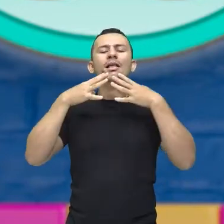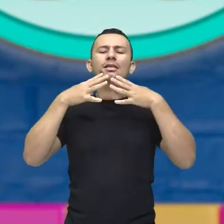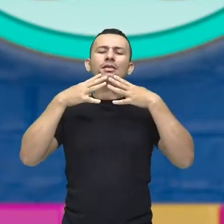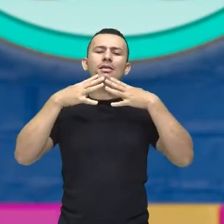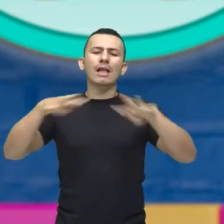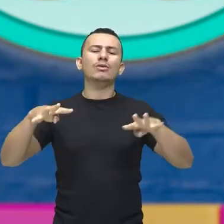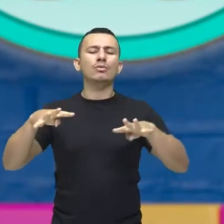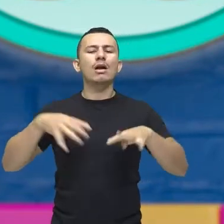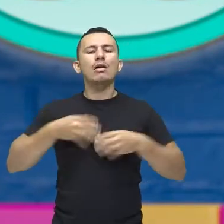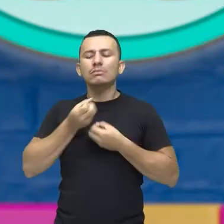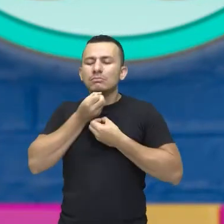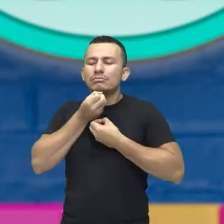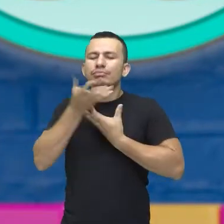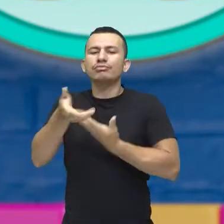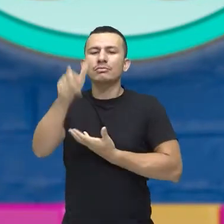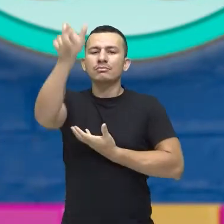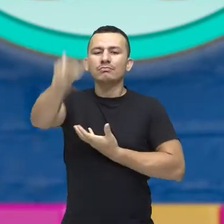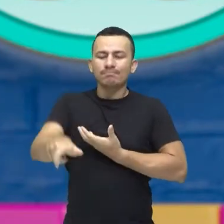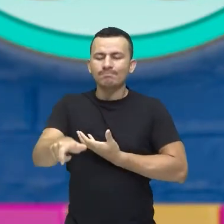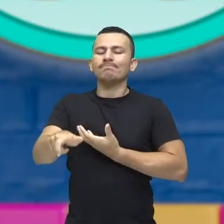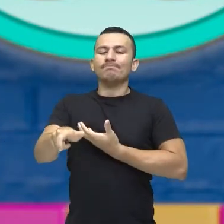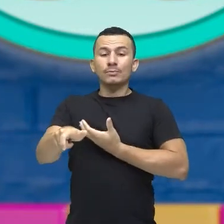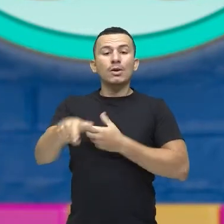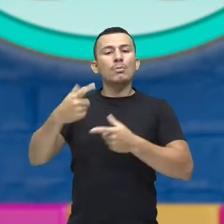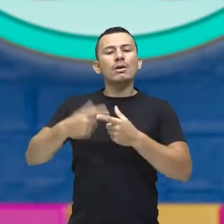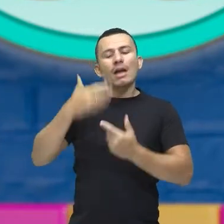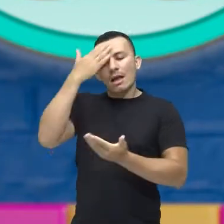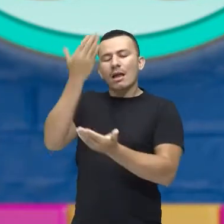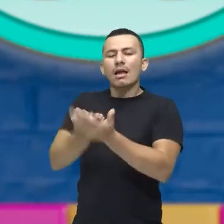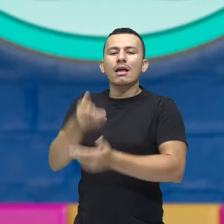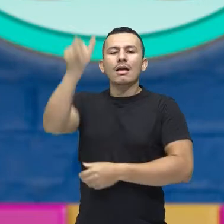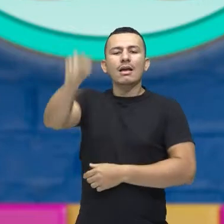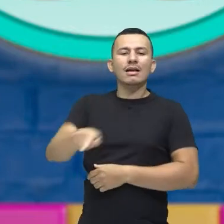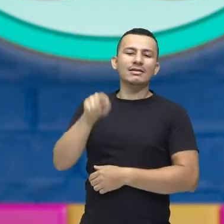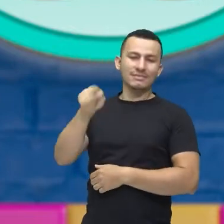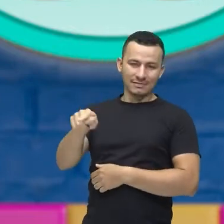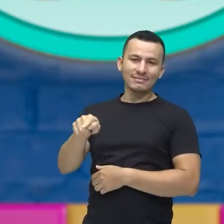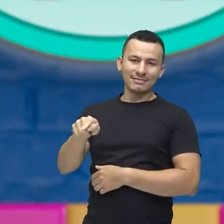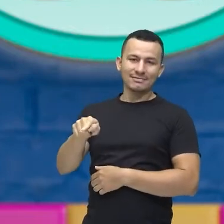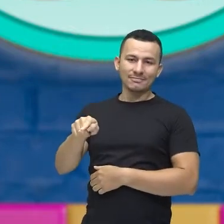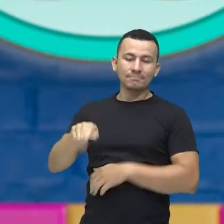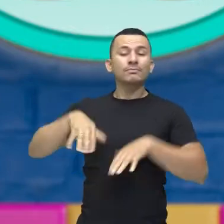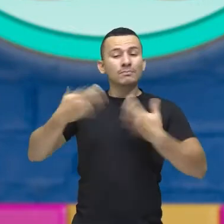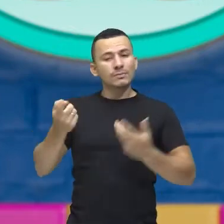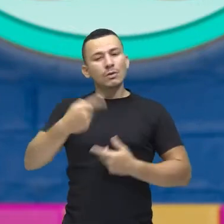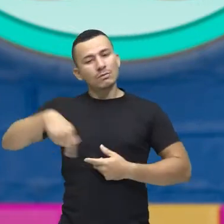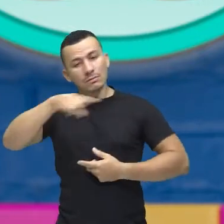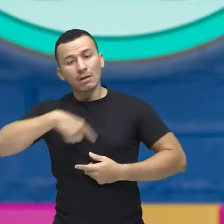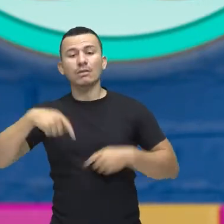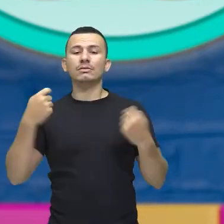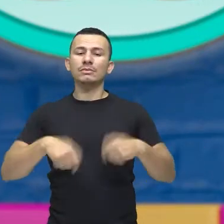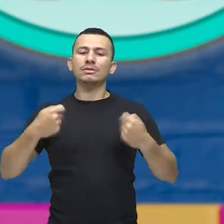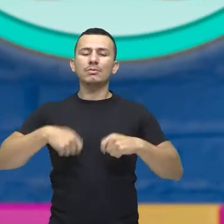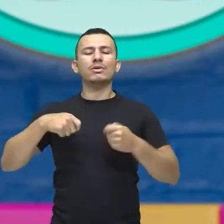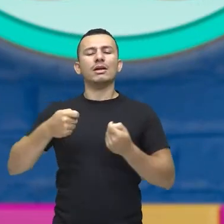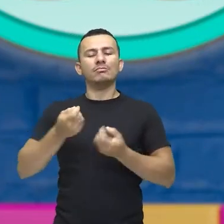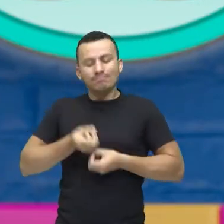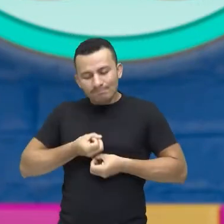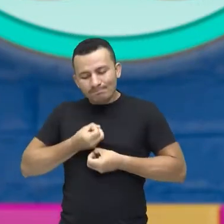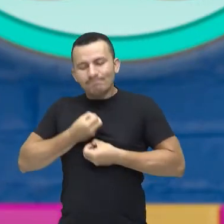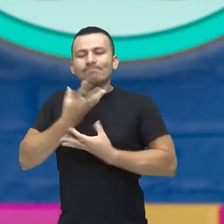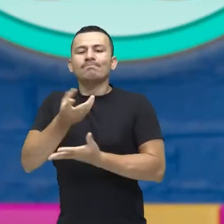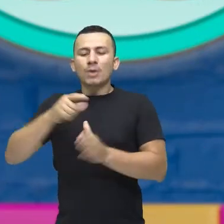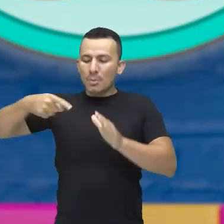naturalidade de ser quem eu sou diante daquele outro, porque eu já confiei a ele quem eu sou de verdade. Então a gente precisa aprofundar, isso